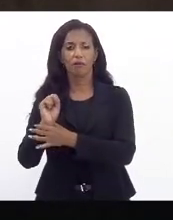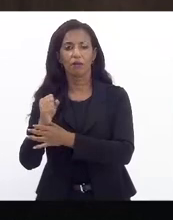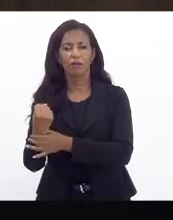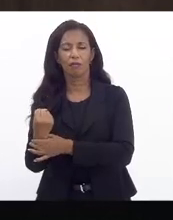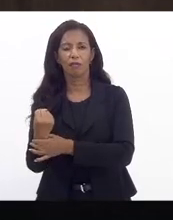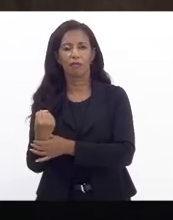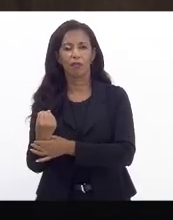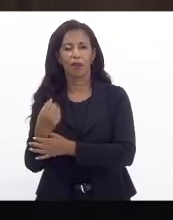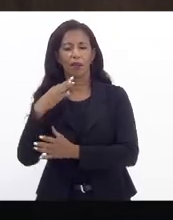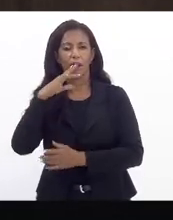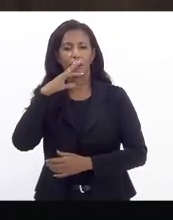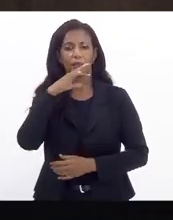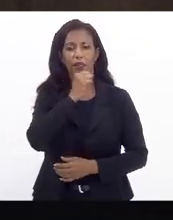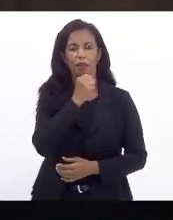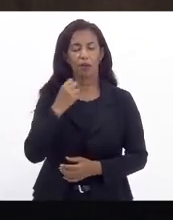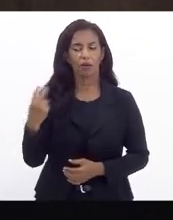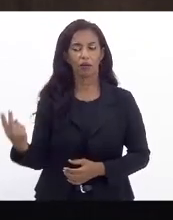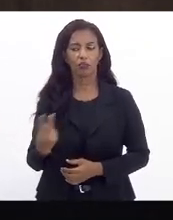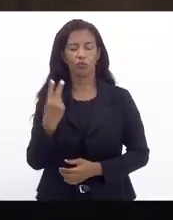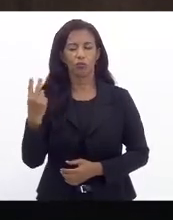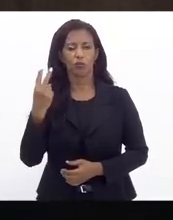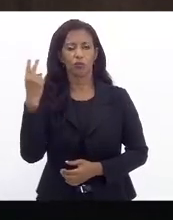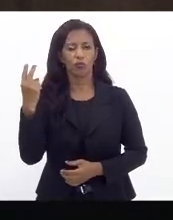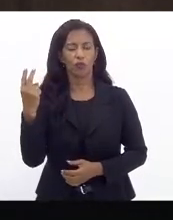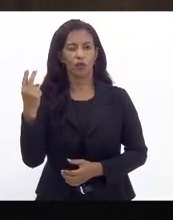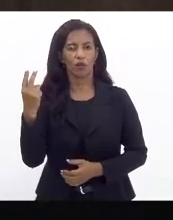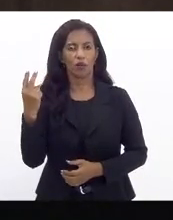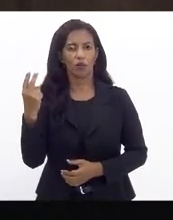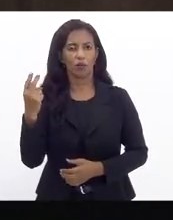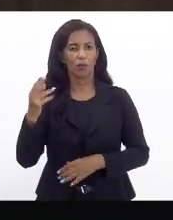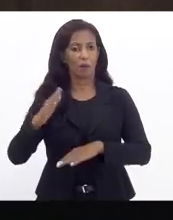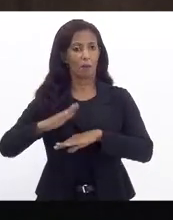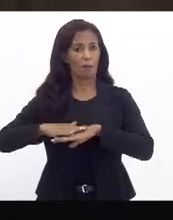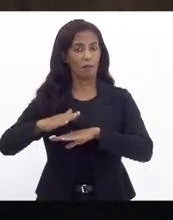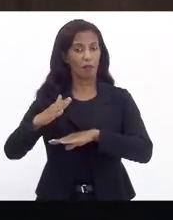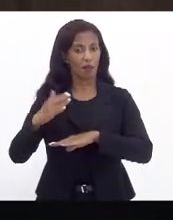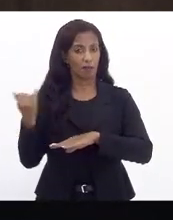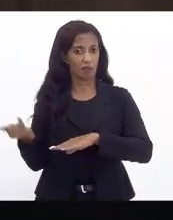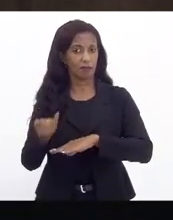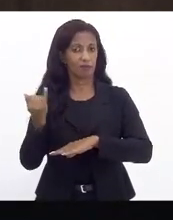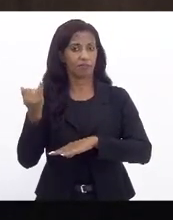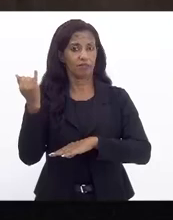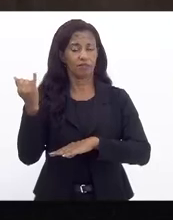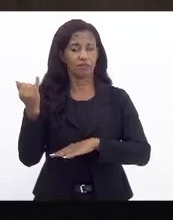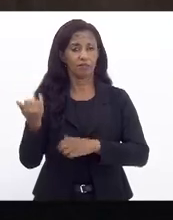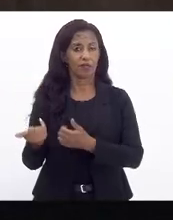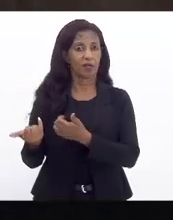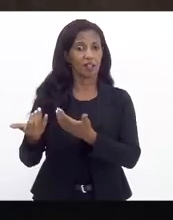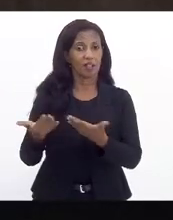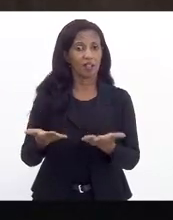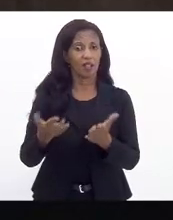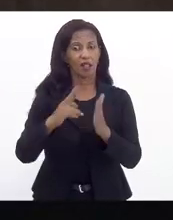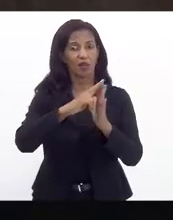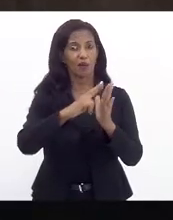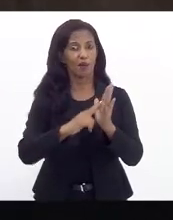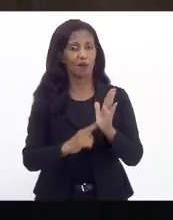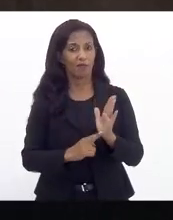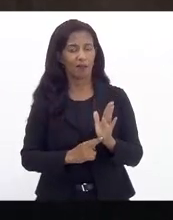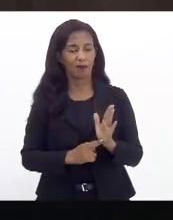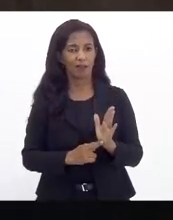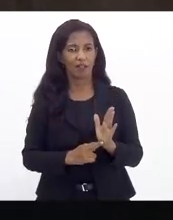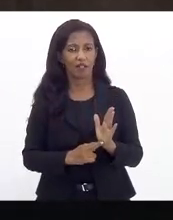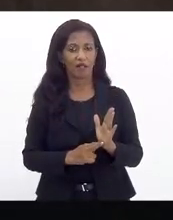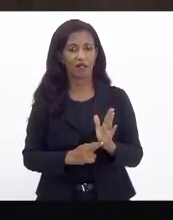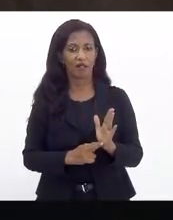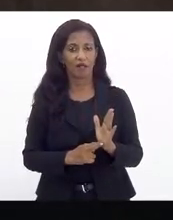a percepção do valor integral do benefício mais vantajoso e daí uma regra na